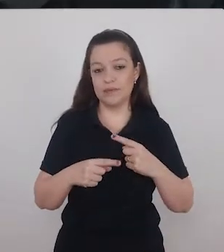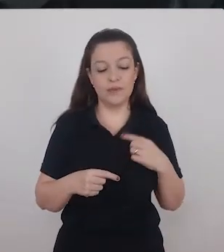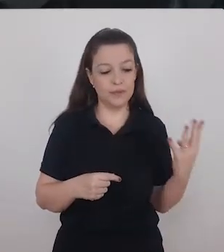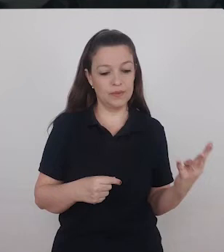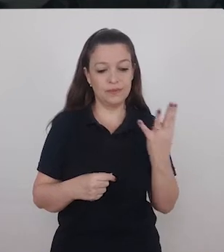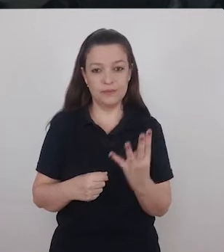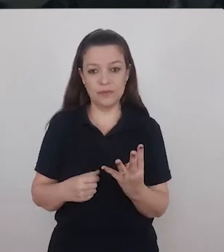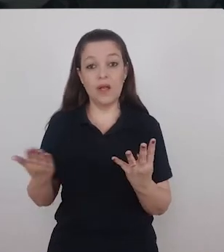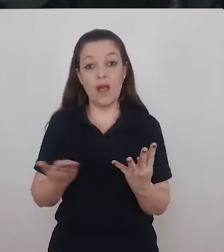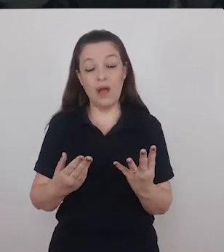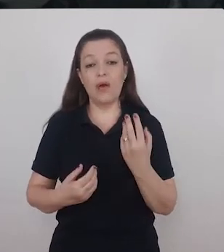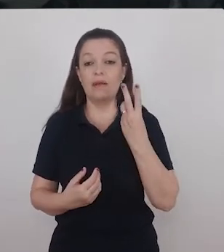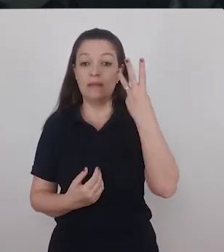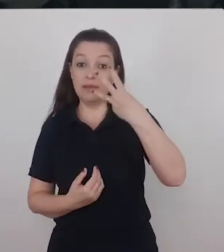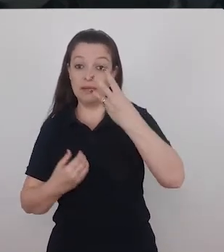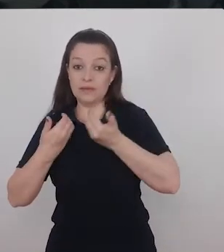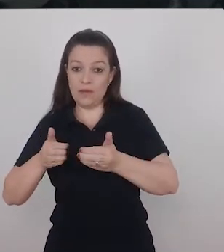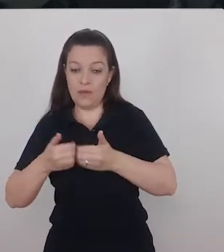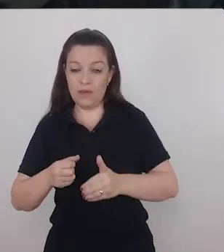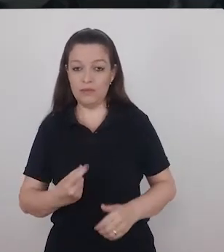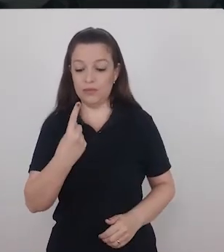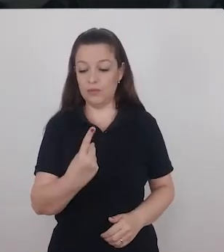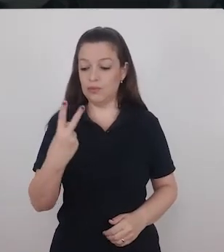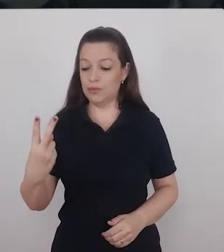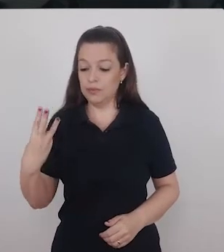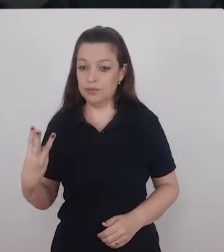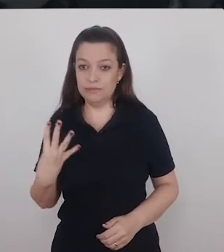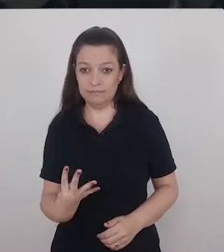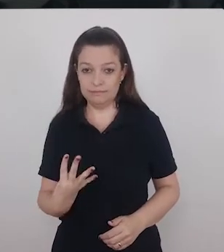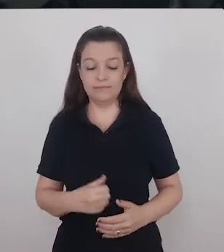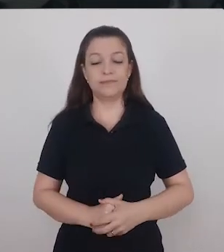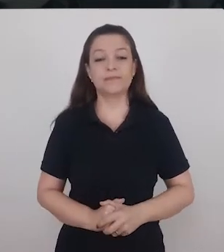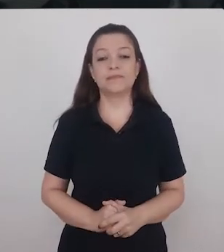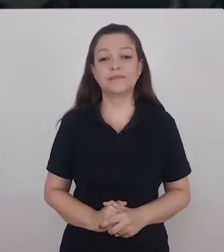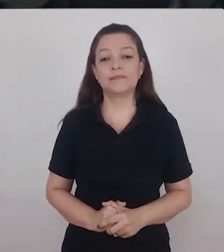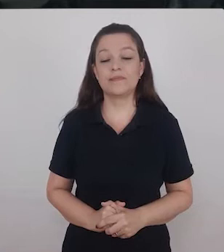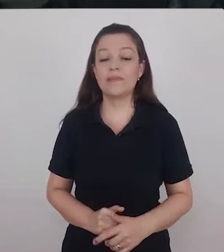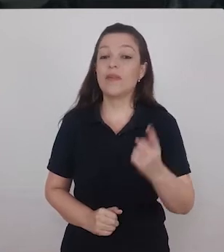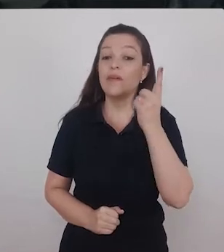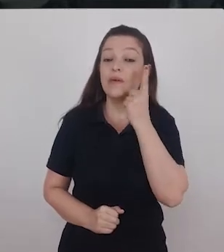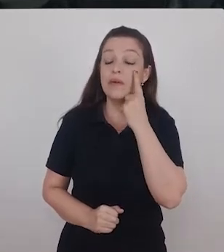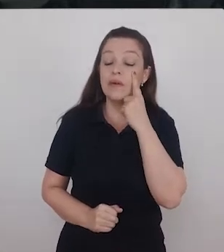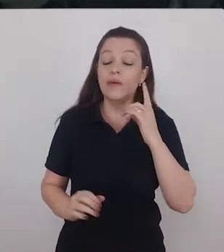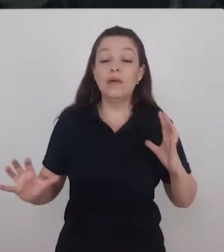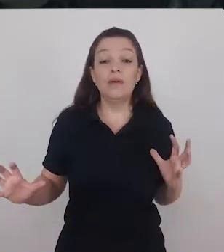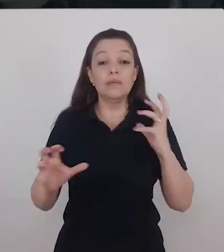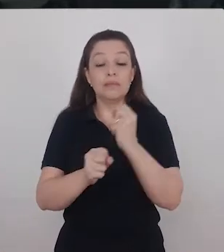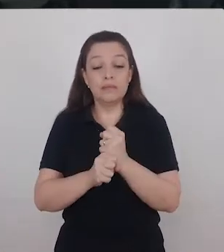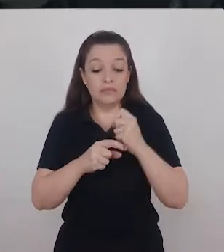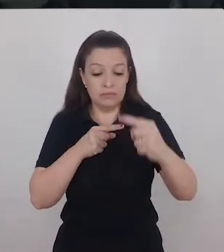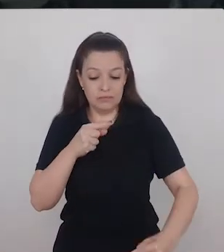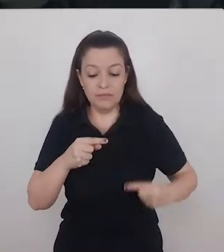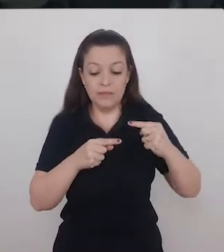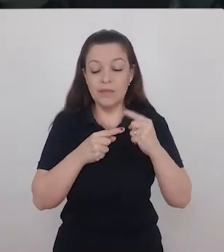ônibus, e 1, 2, 3, 4. Vamos ver